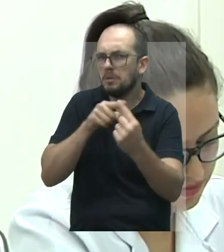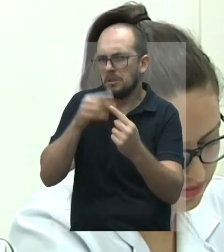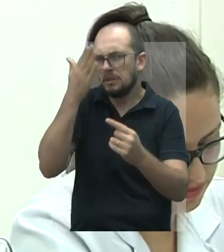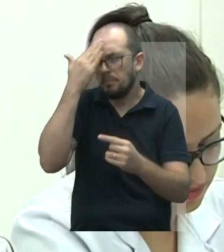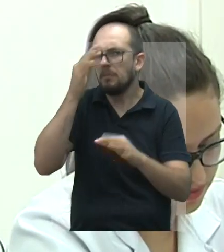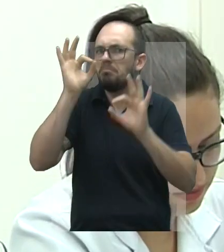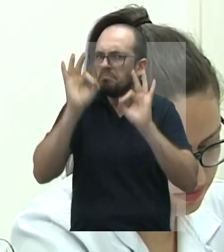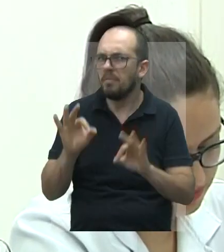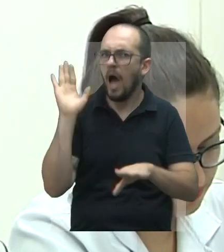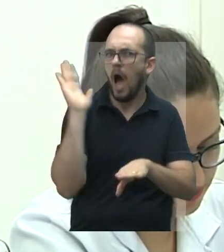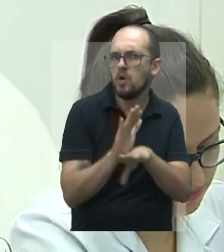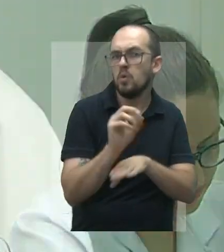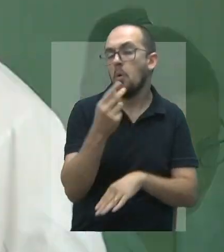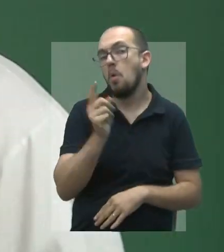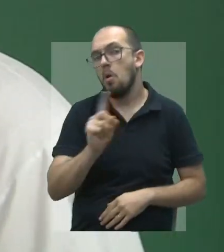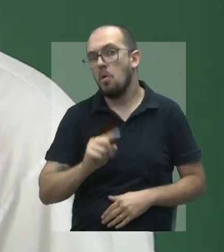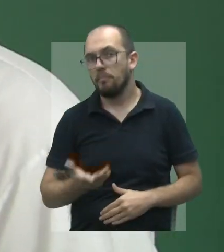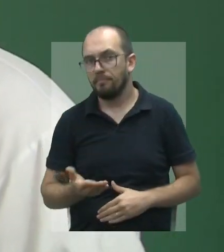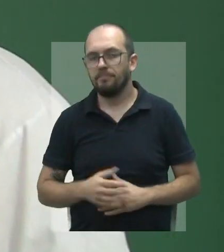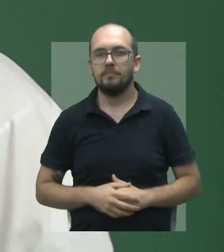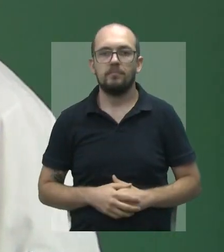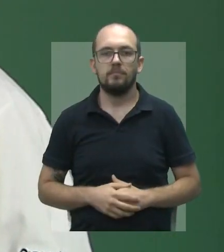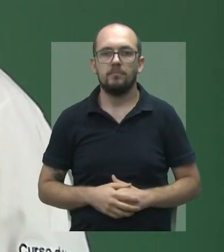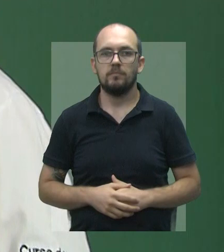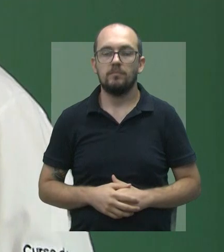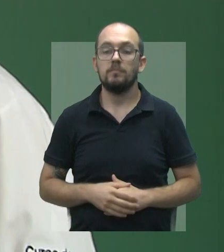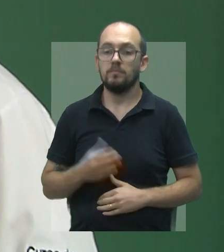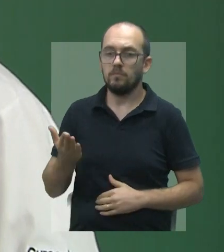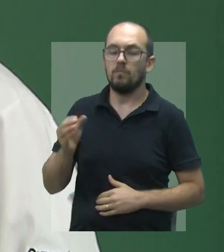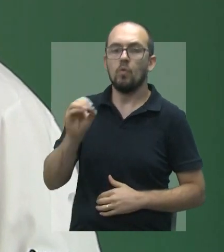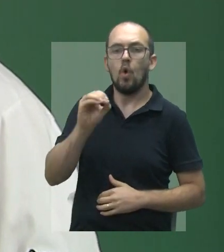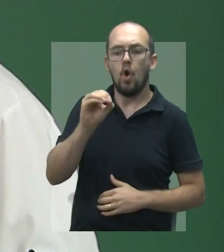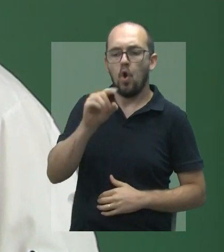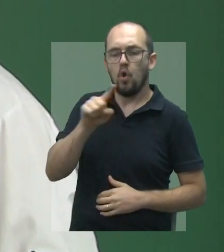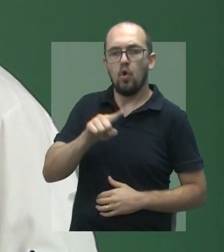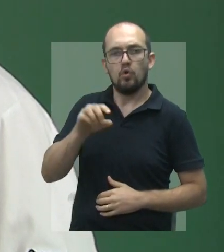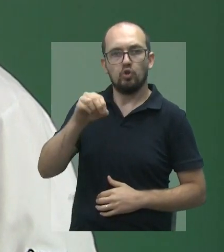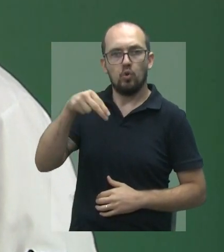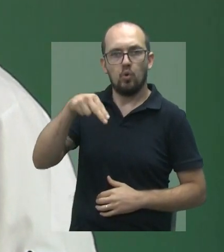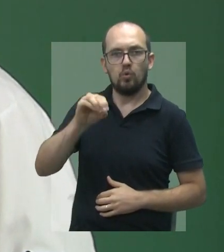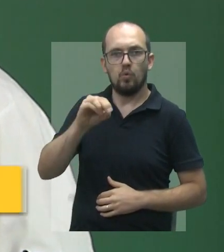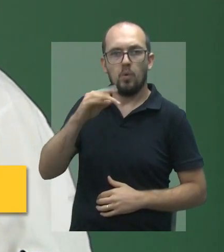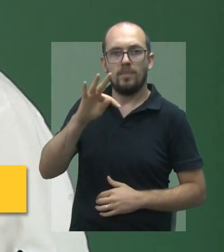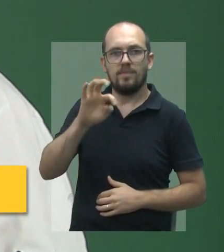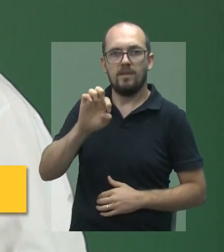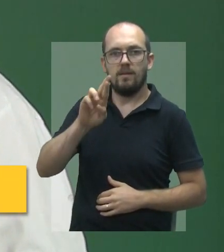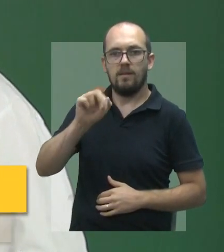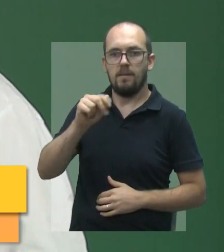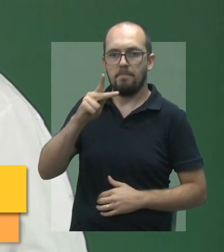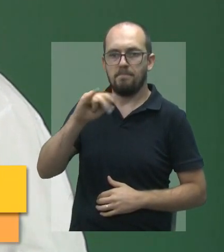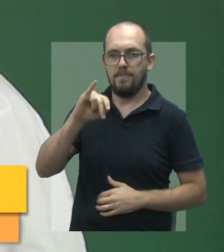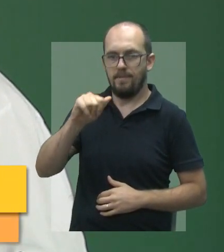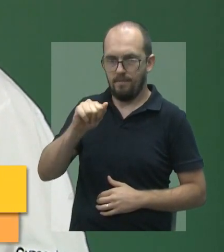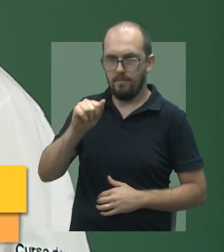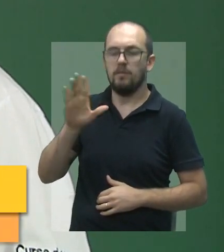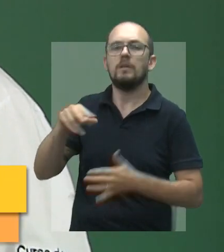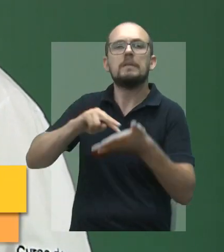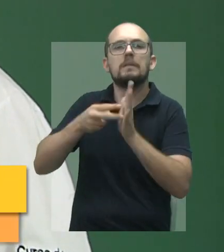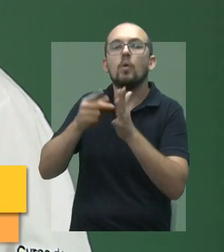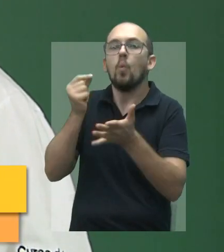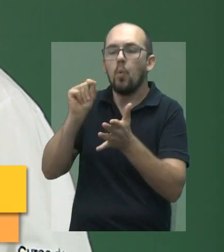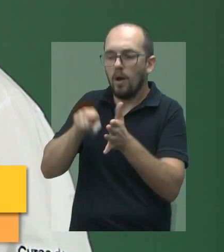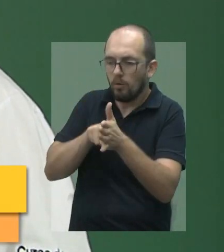não benefícios para a saúde. A ozonoterapia tem sido motivo de intensa investigação clínica